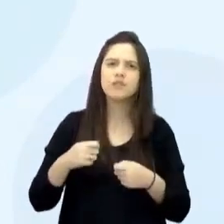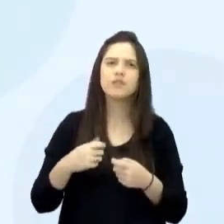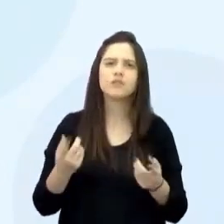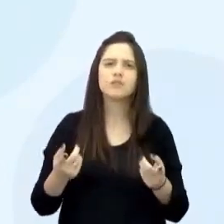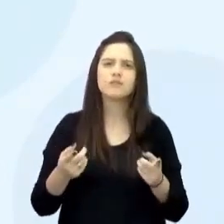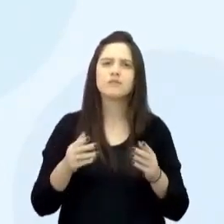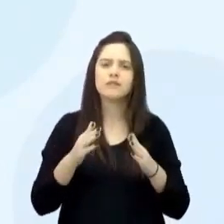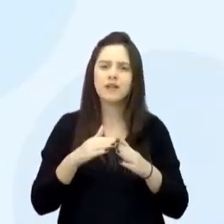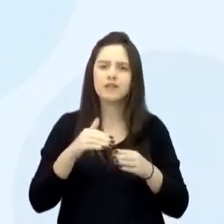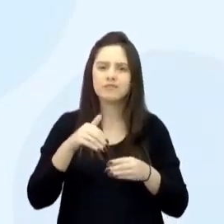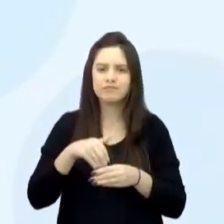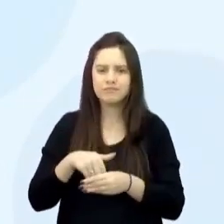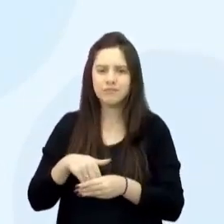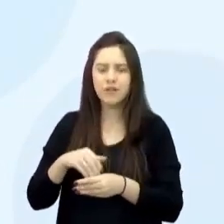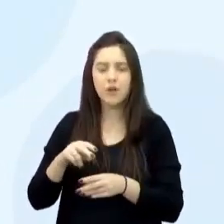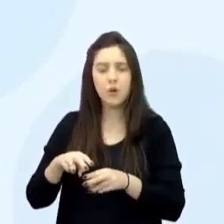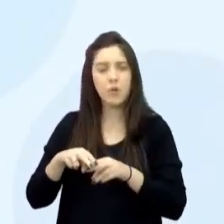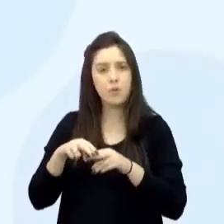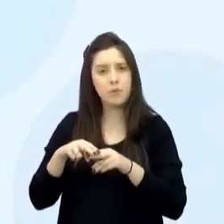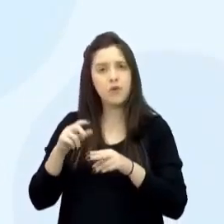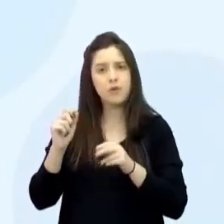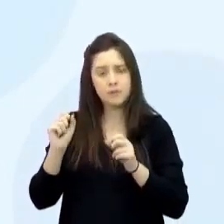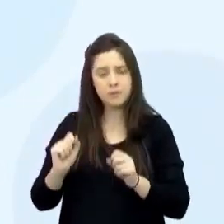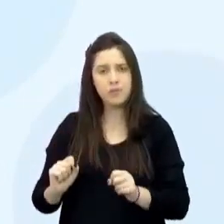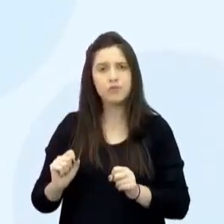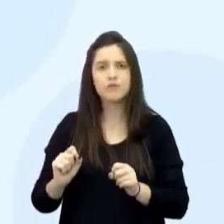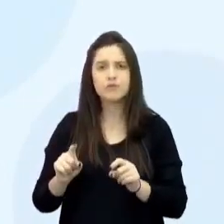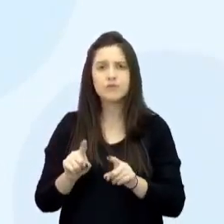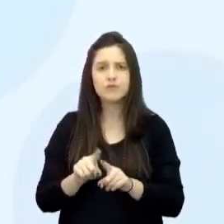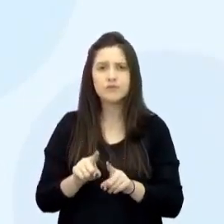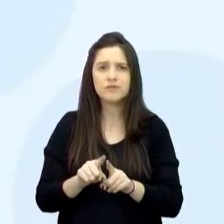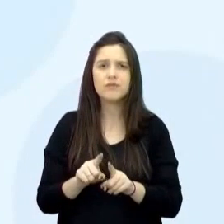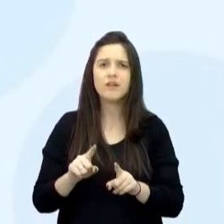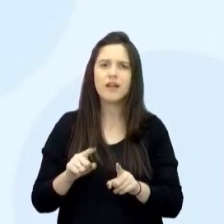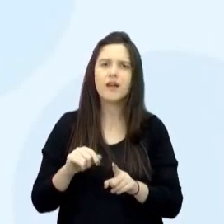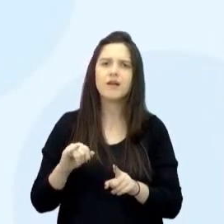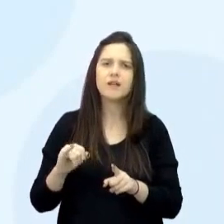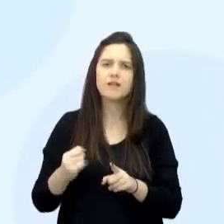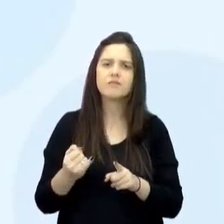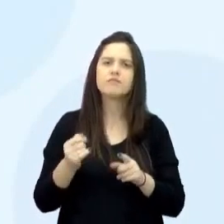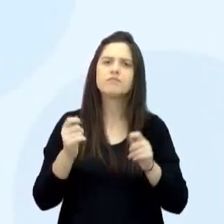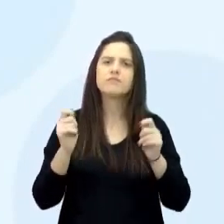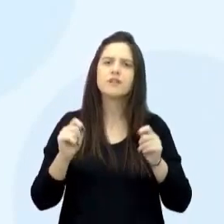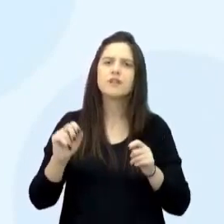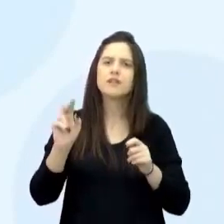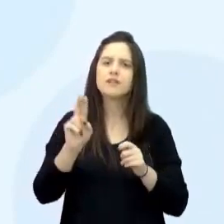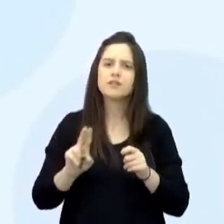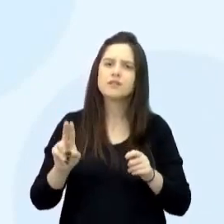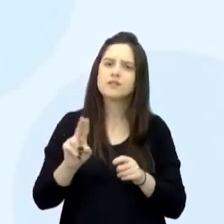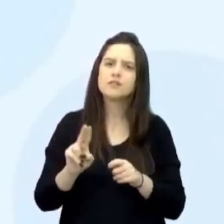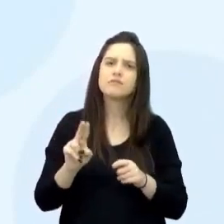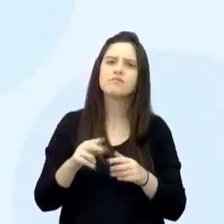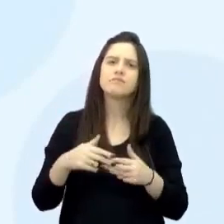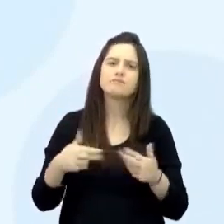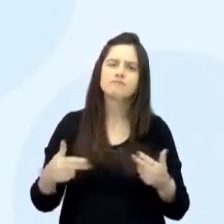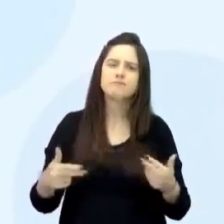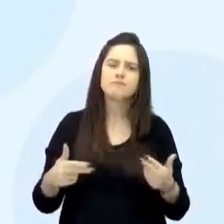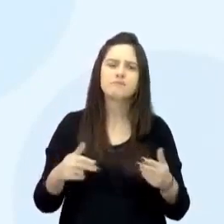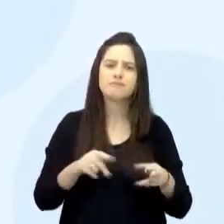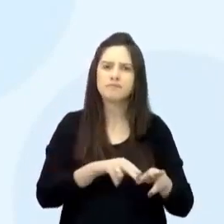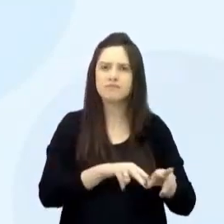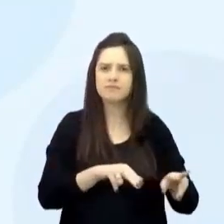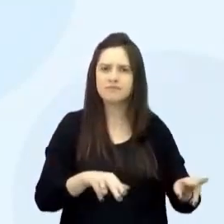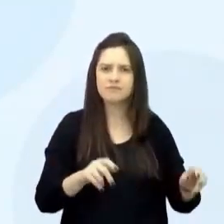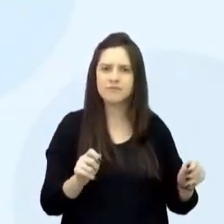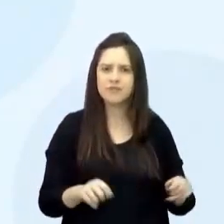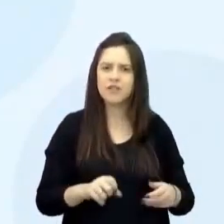e industrial, porém retorna ao meio ambiente. Então, a água usada é aquela que é utilizada domesticamente em atividades econômicas,